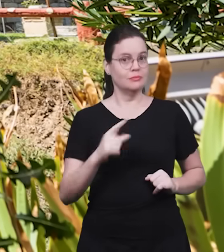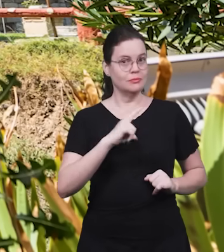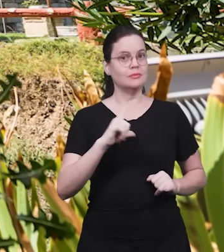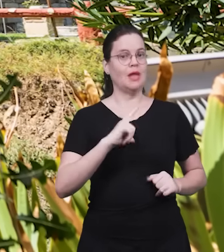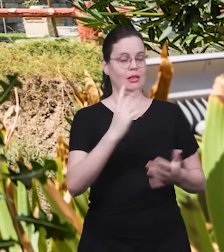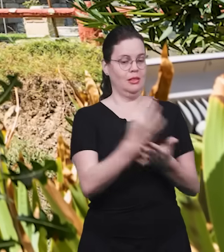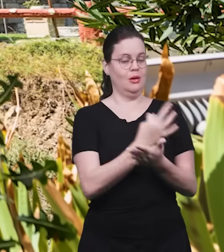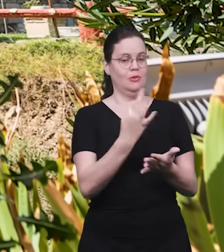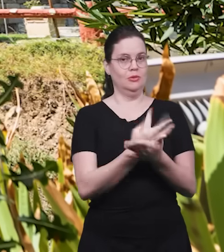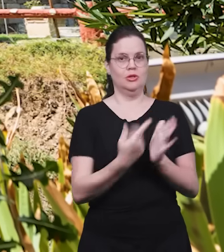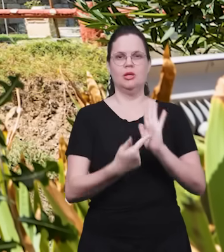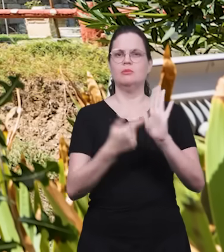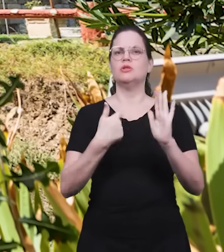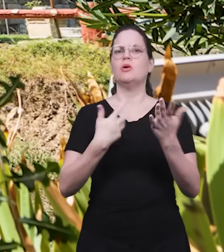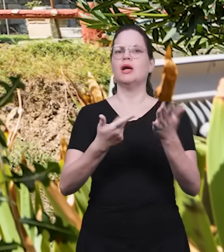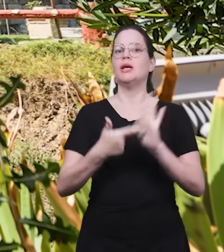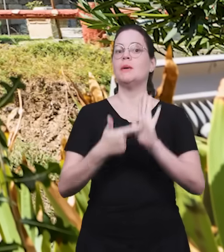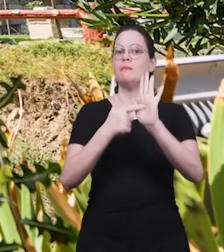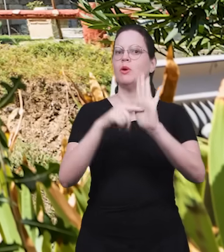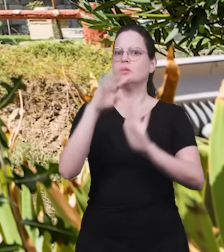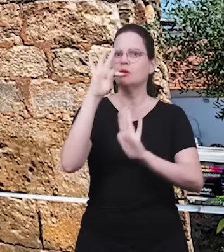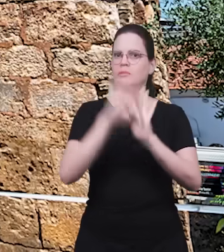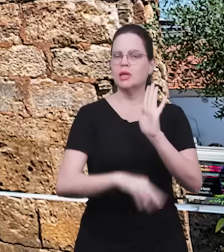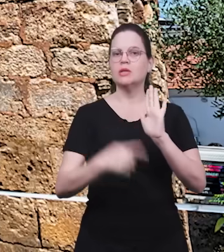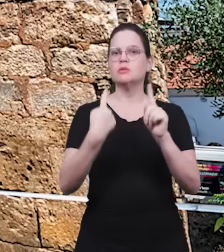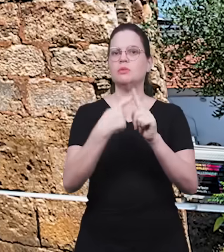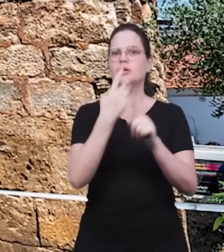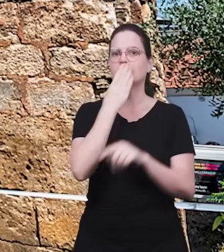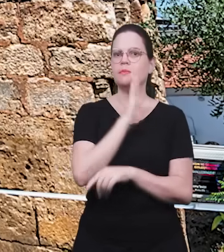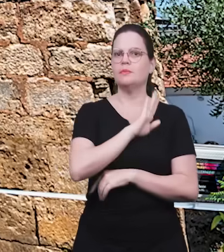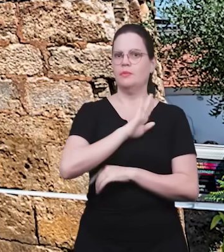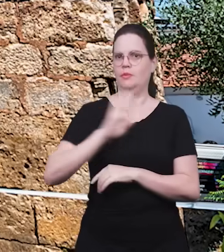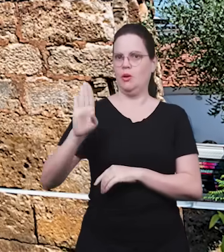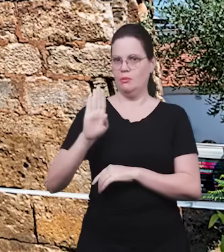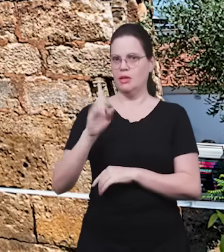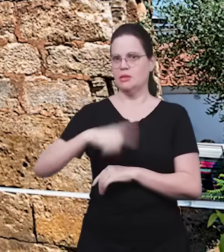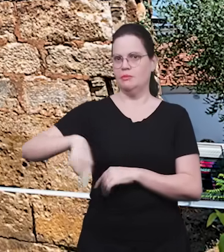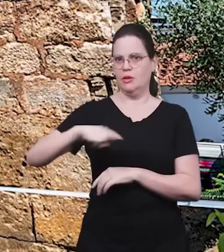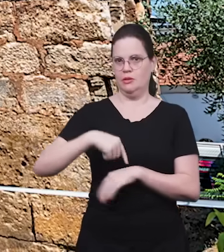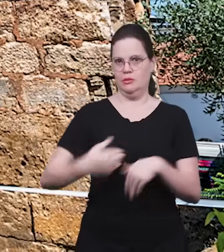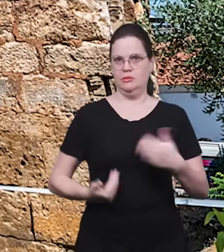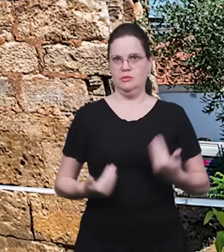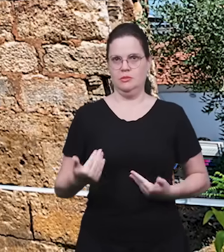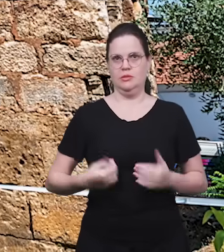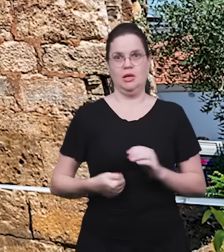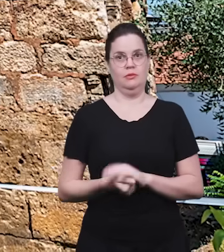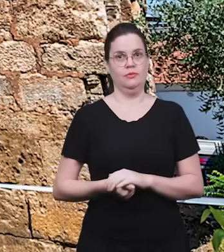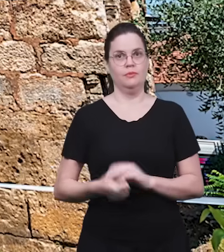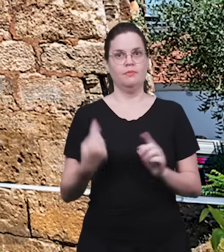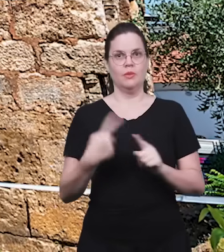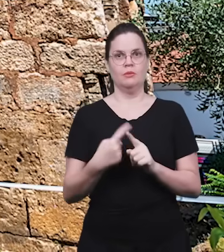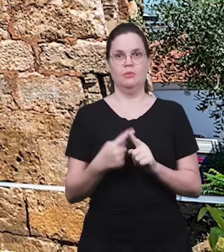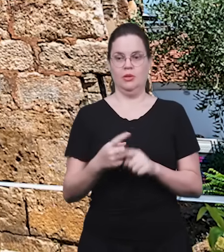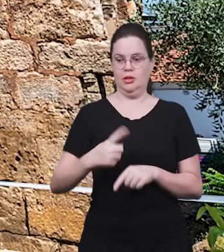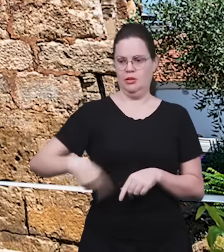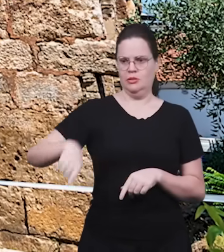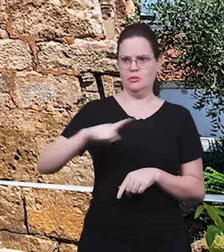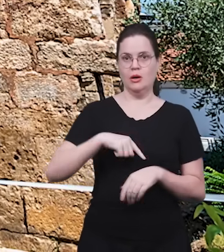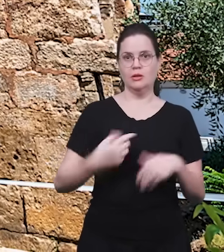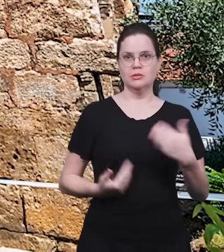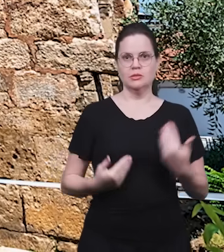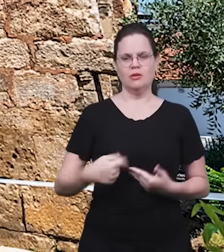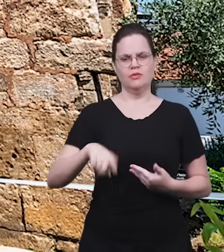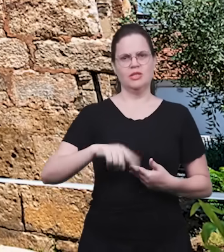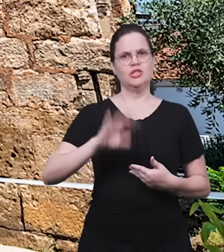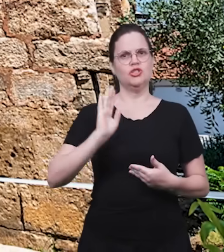gostaria que fosse colocado agora, porque é a grande promessa para a igreja. Olha, vocês já lutaram muito. Nós, né,